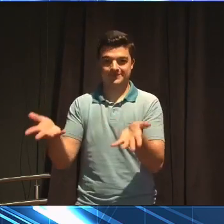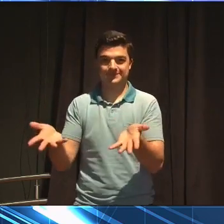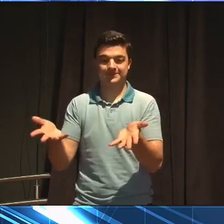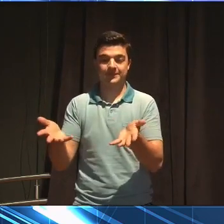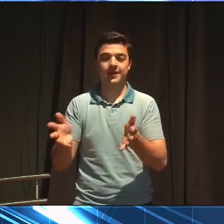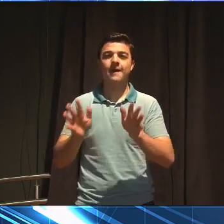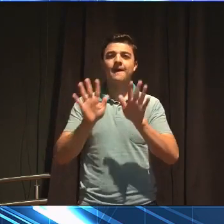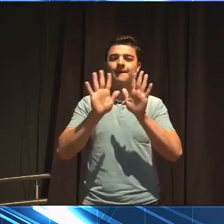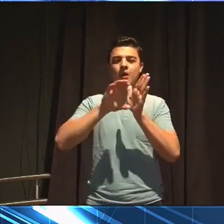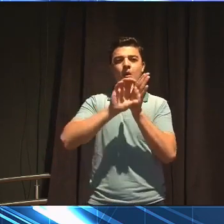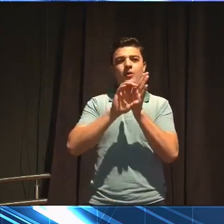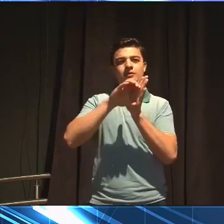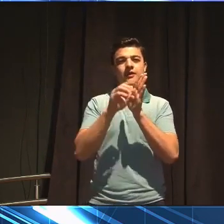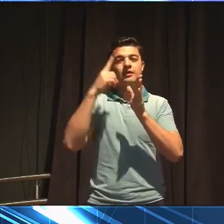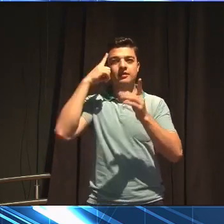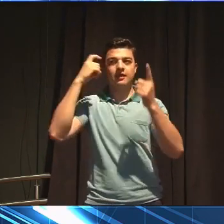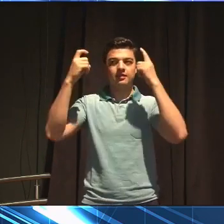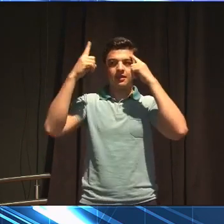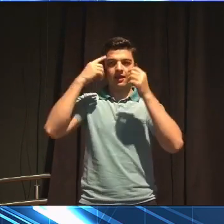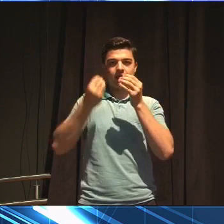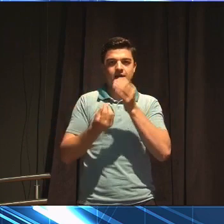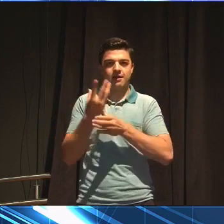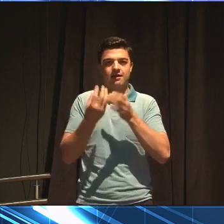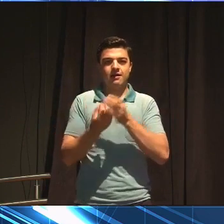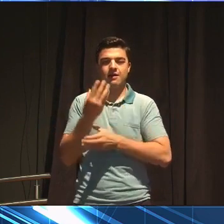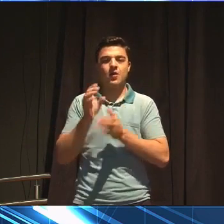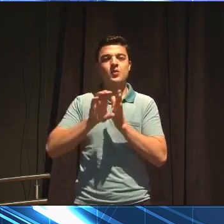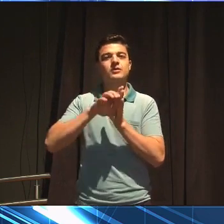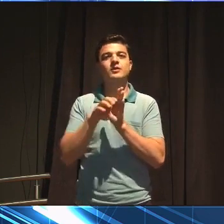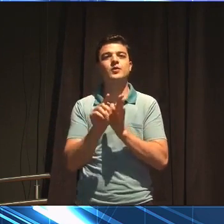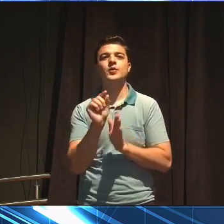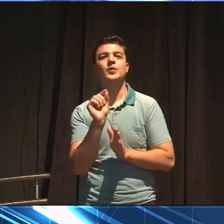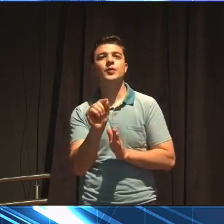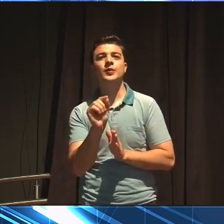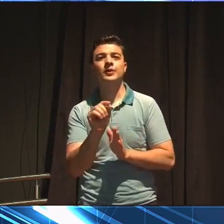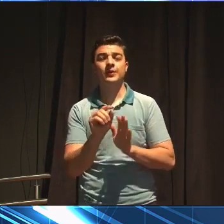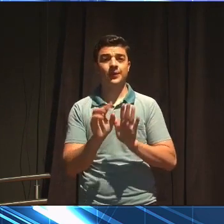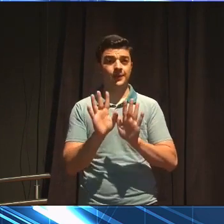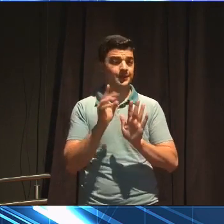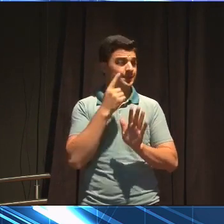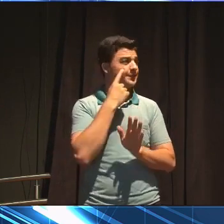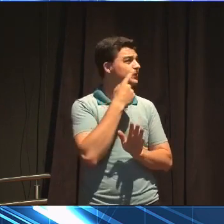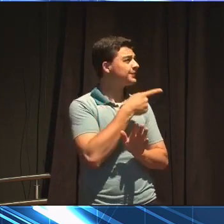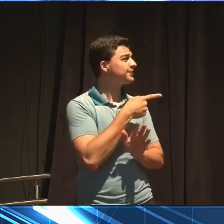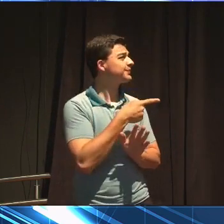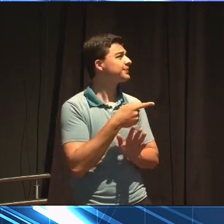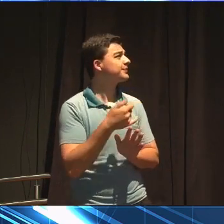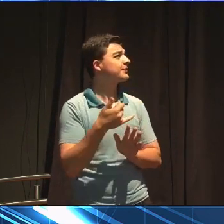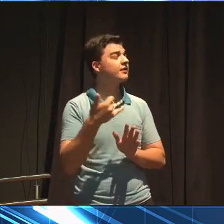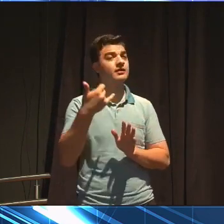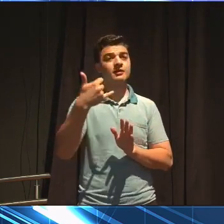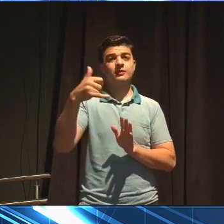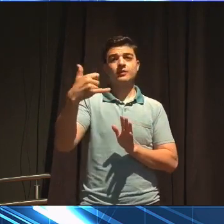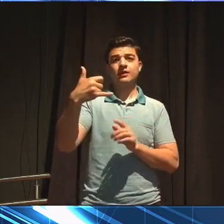que a construção, o desenvolvimento, tudo, né, de um telefone celular, isso foi um projeto criativo? O